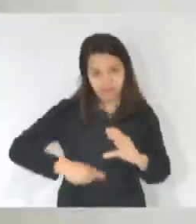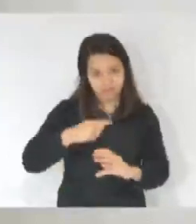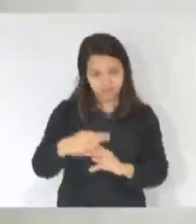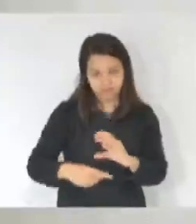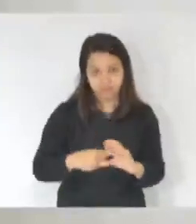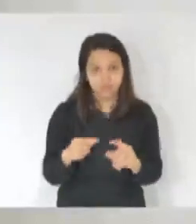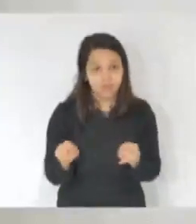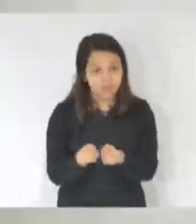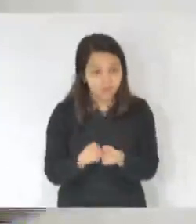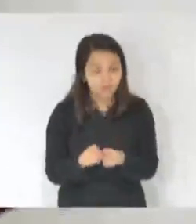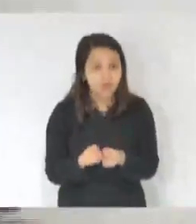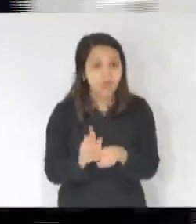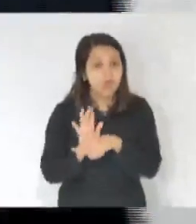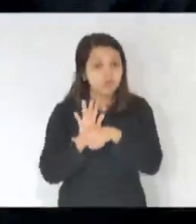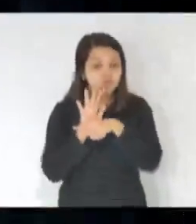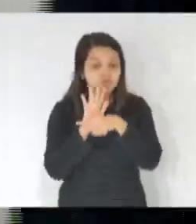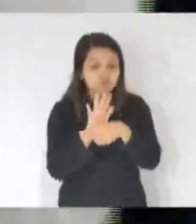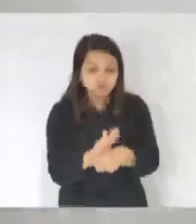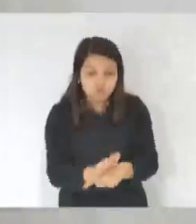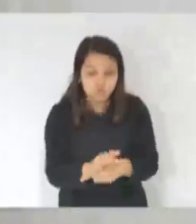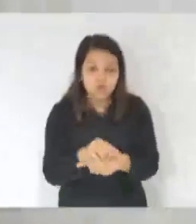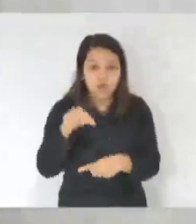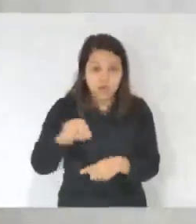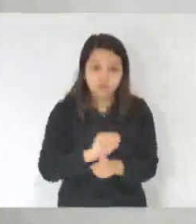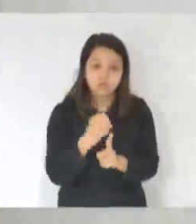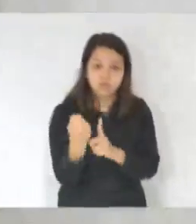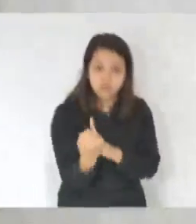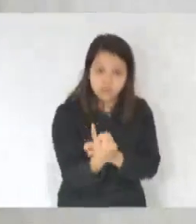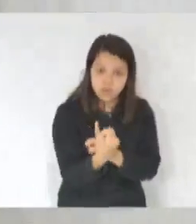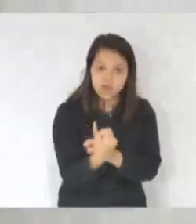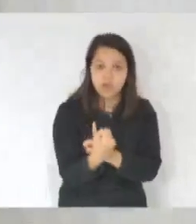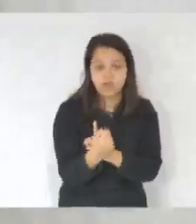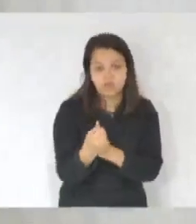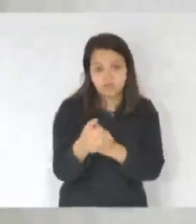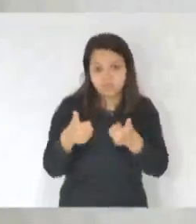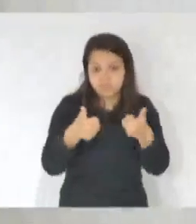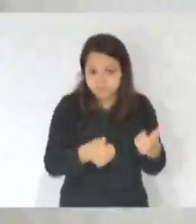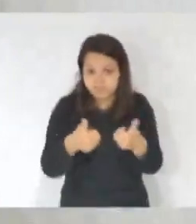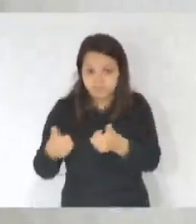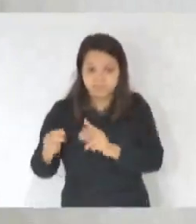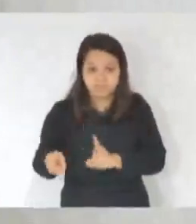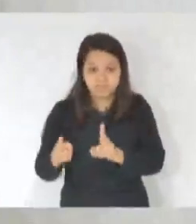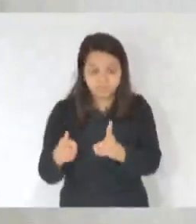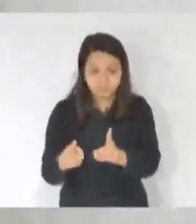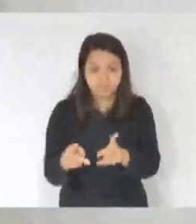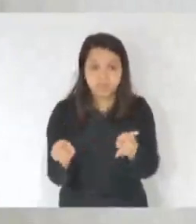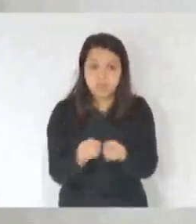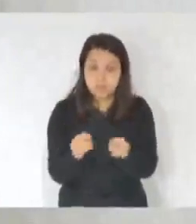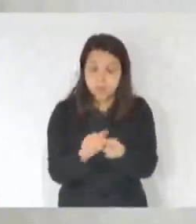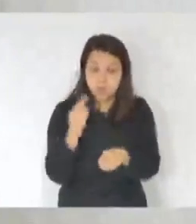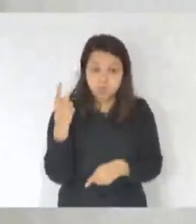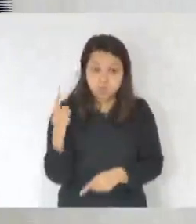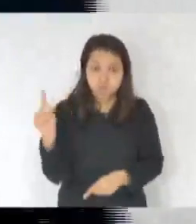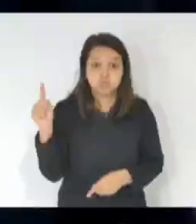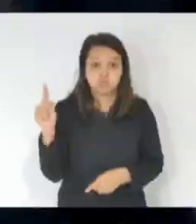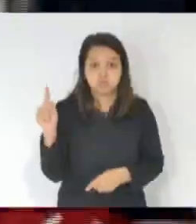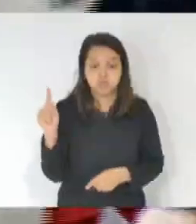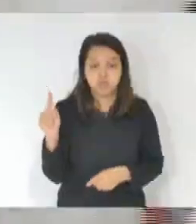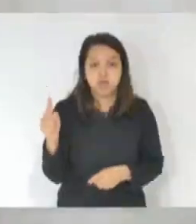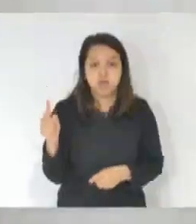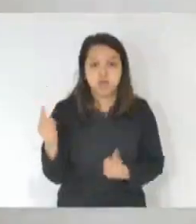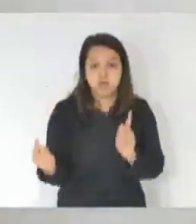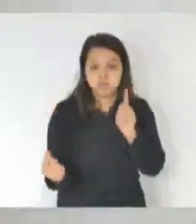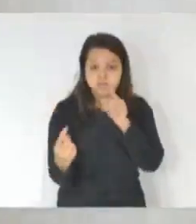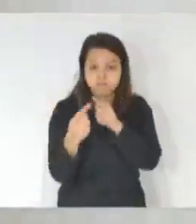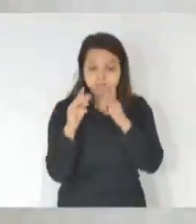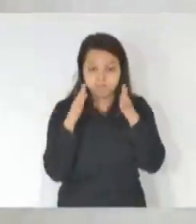funcionamento dessa sociedade. E, por último, numa perspectiva do fazer, existe, então, a